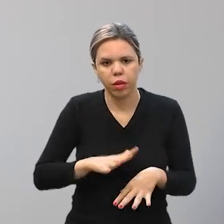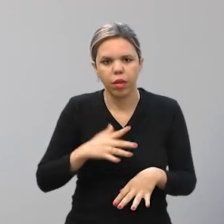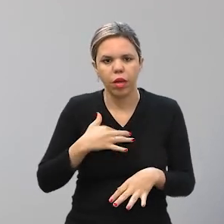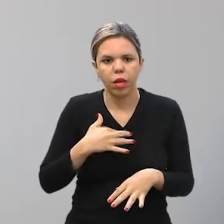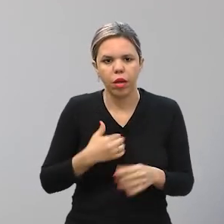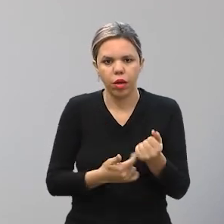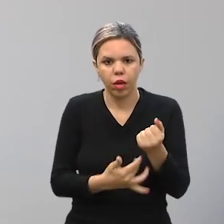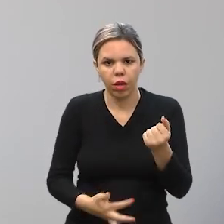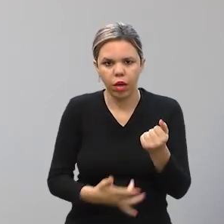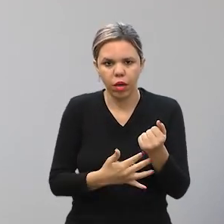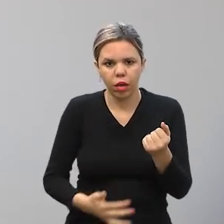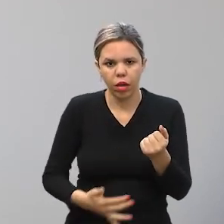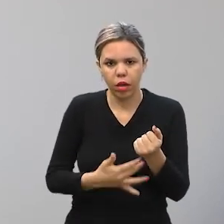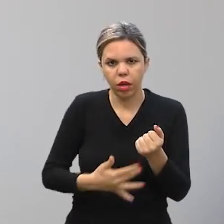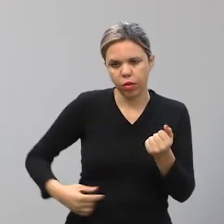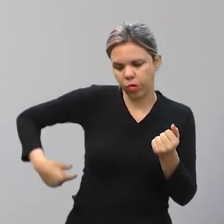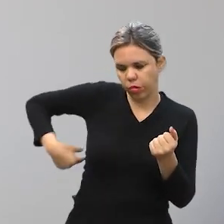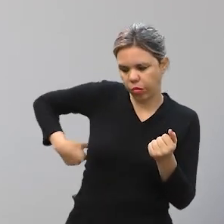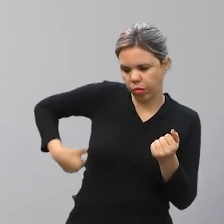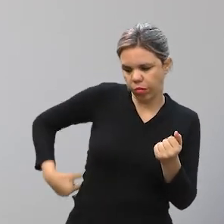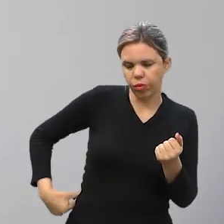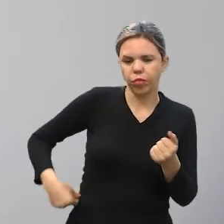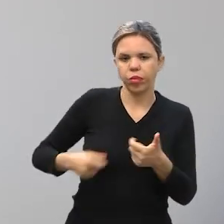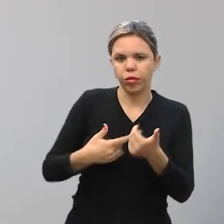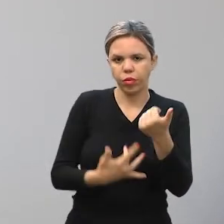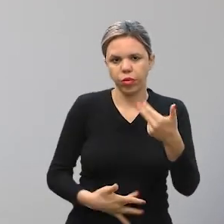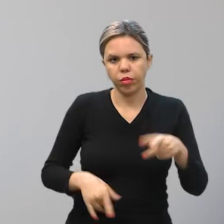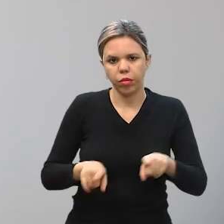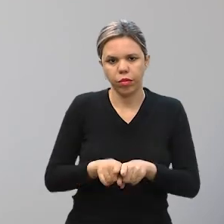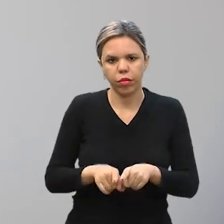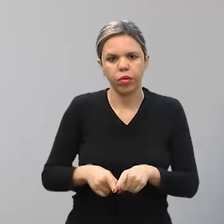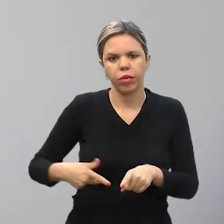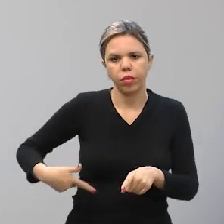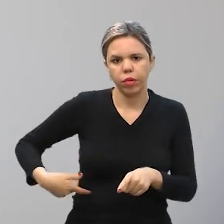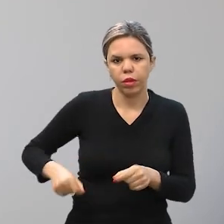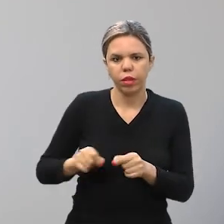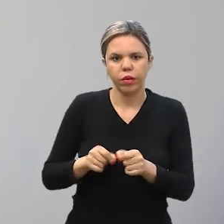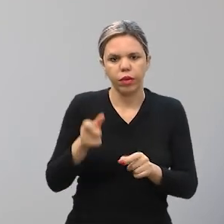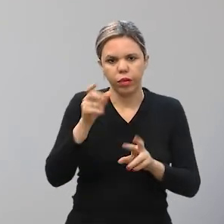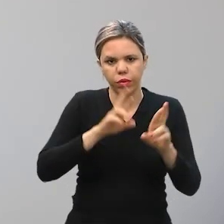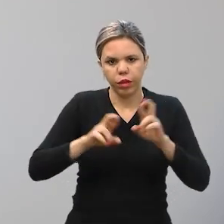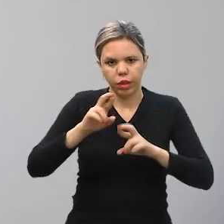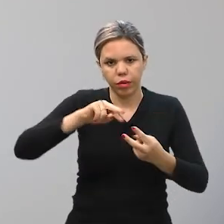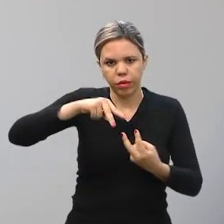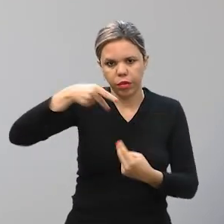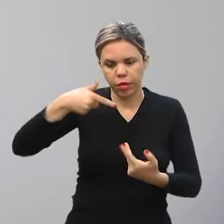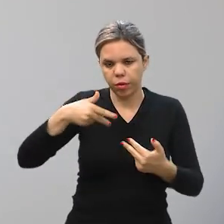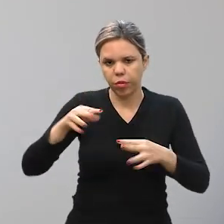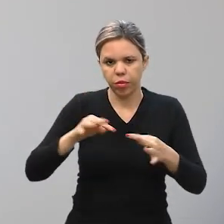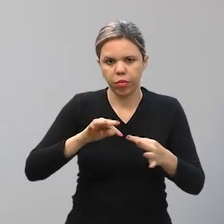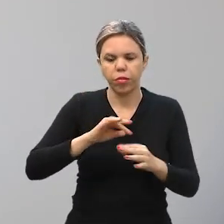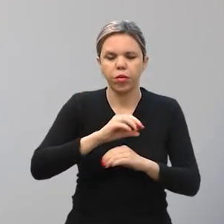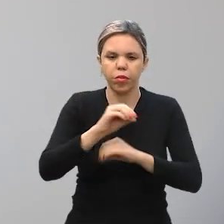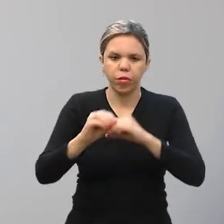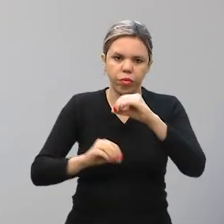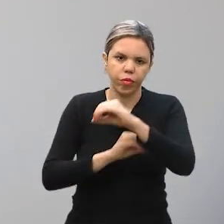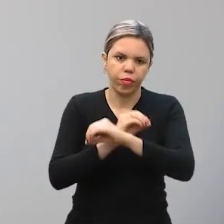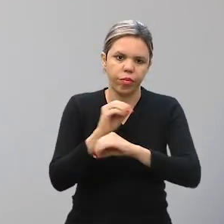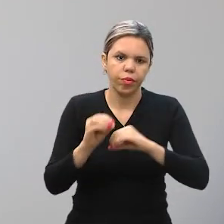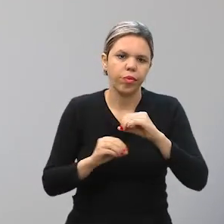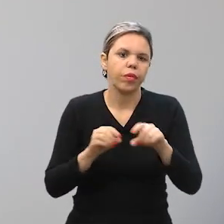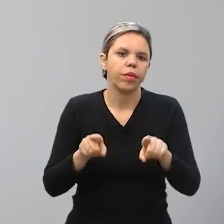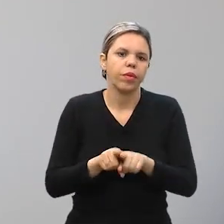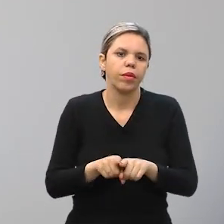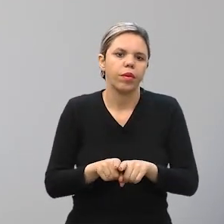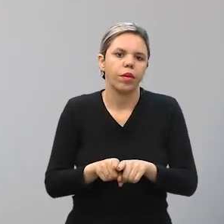colhi material da medula óssea dele. Colhi, eu sabia ver célula, né? E colhi